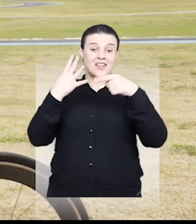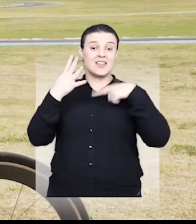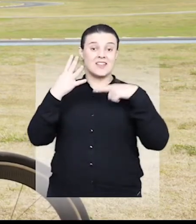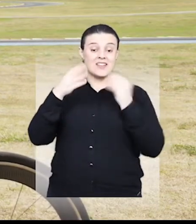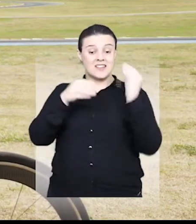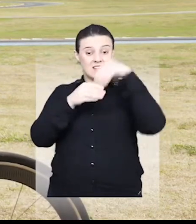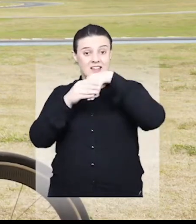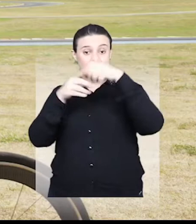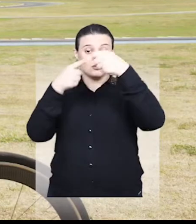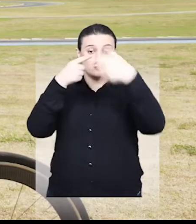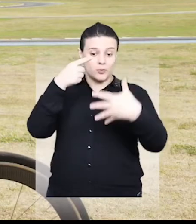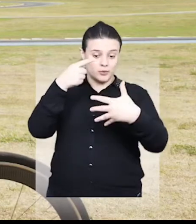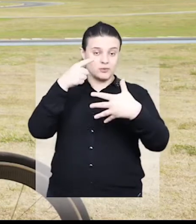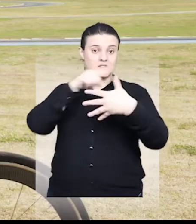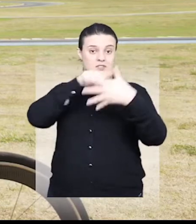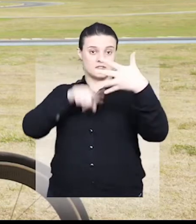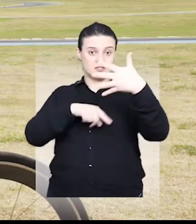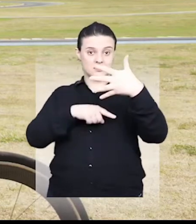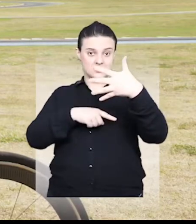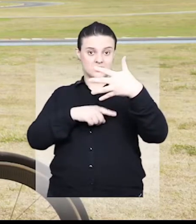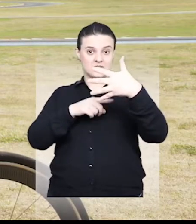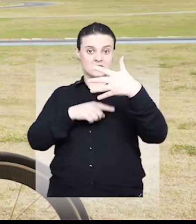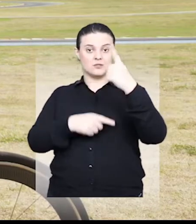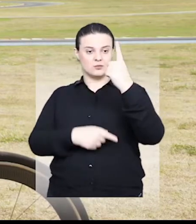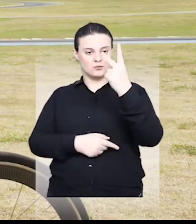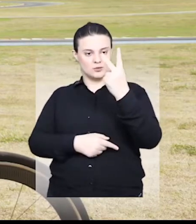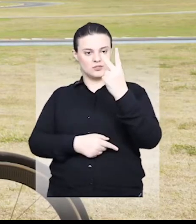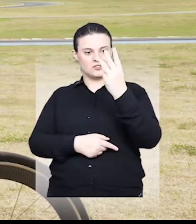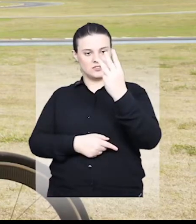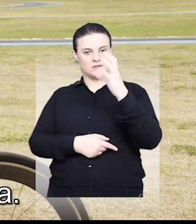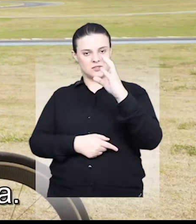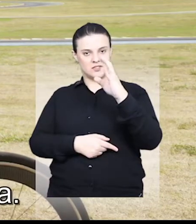5 subcategorias, C1, C2, C3, C4 e